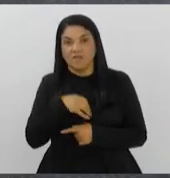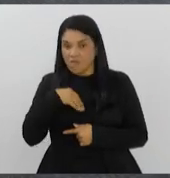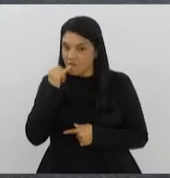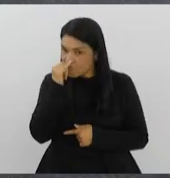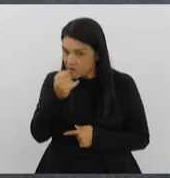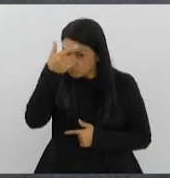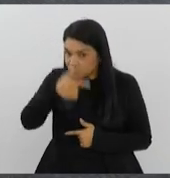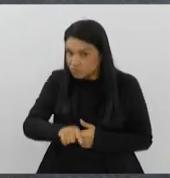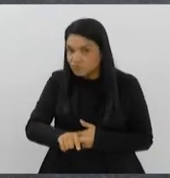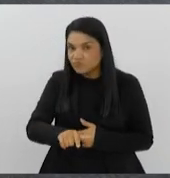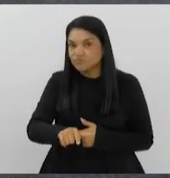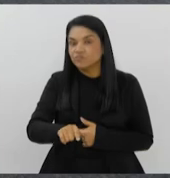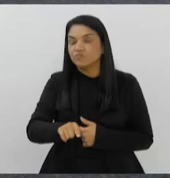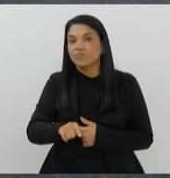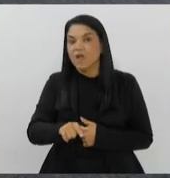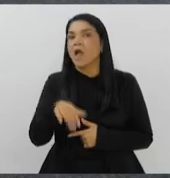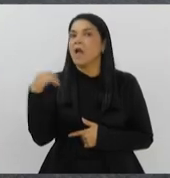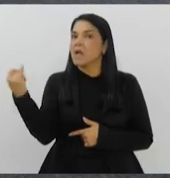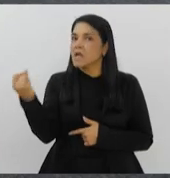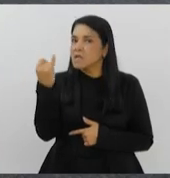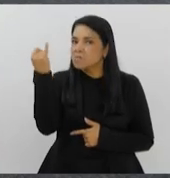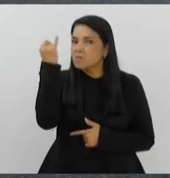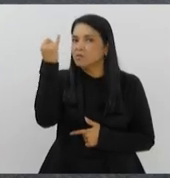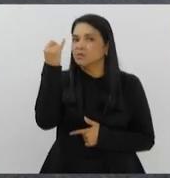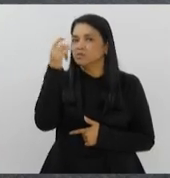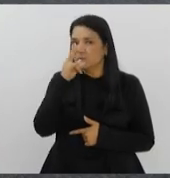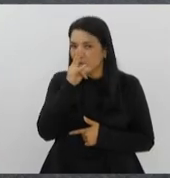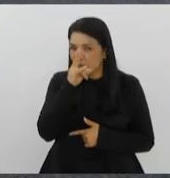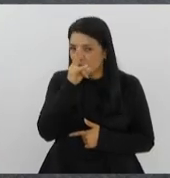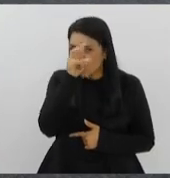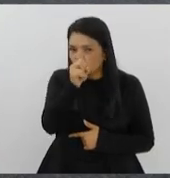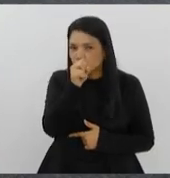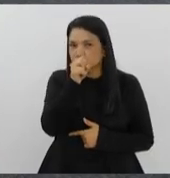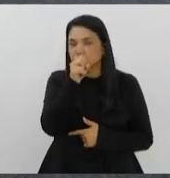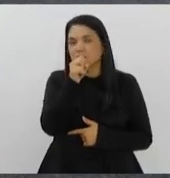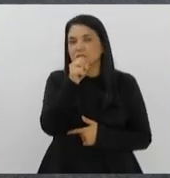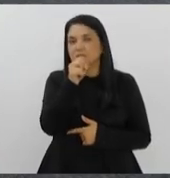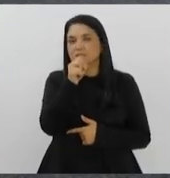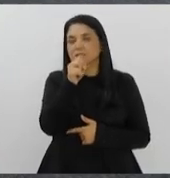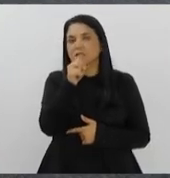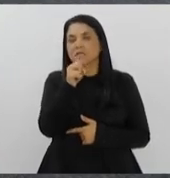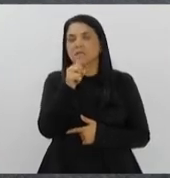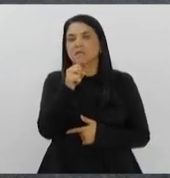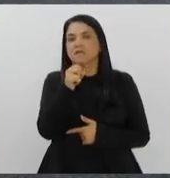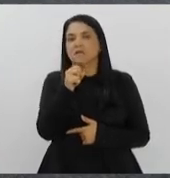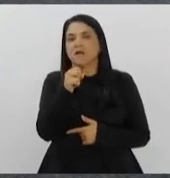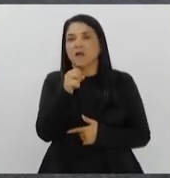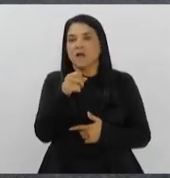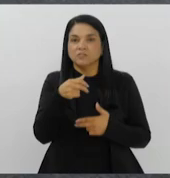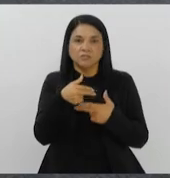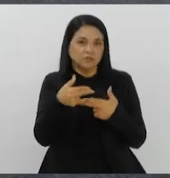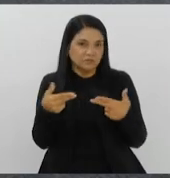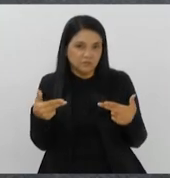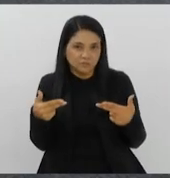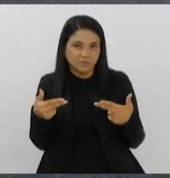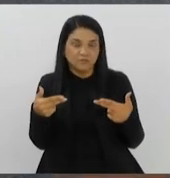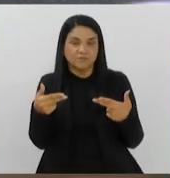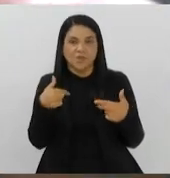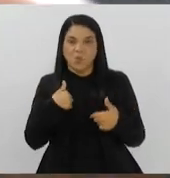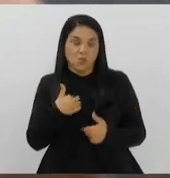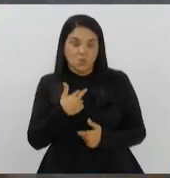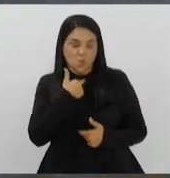E digo mais, isso é muito importante para fortalecer as nossas prerrogativas. Eu não posso achar